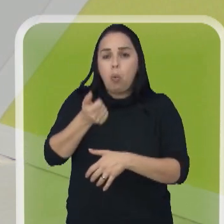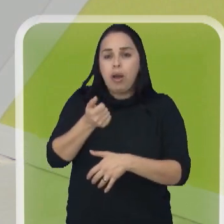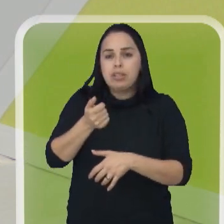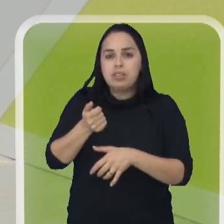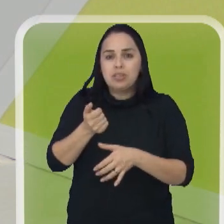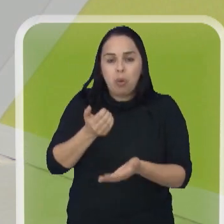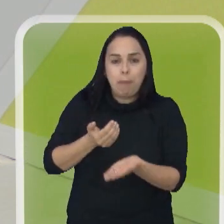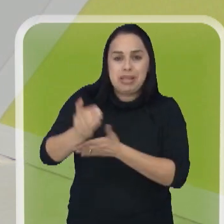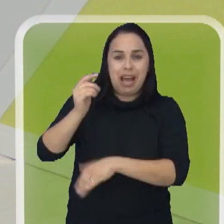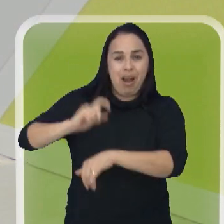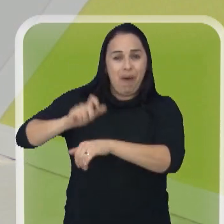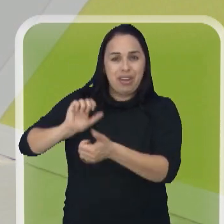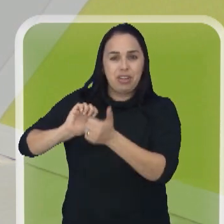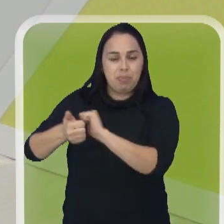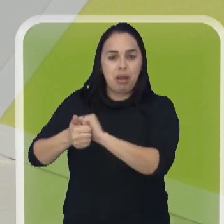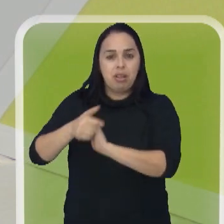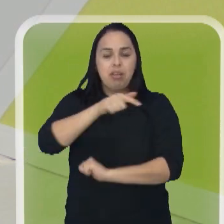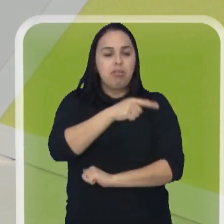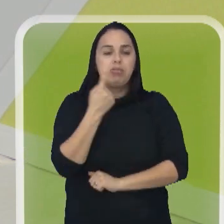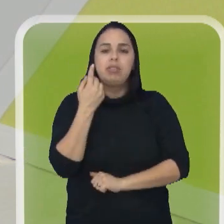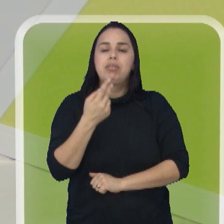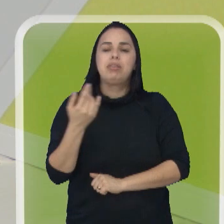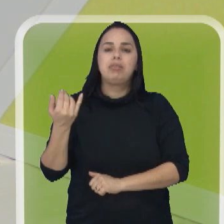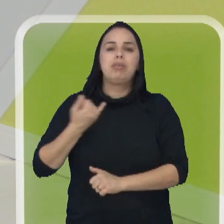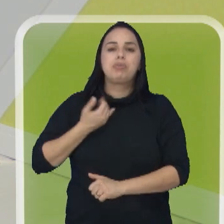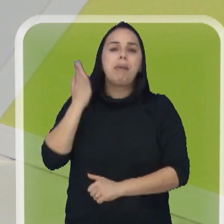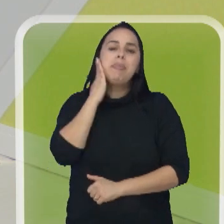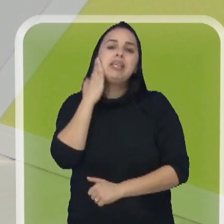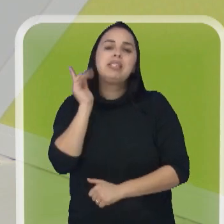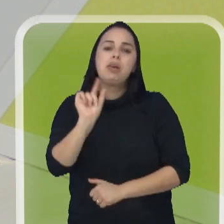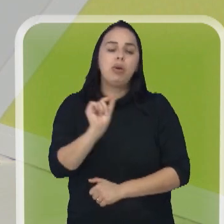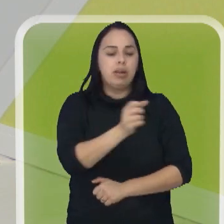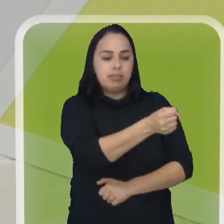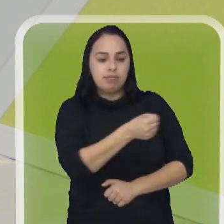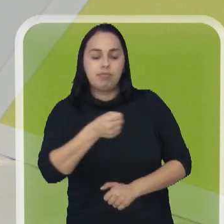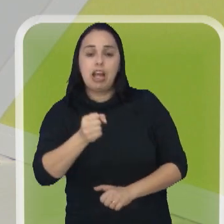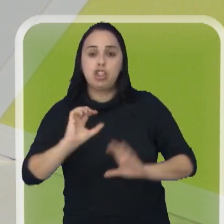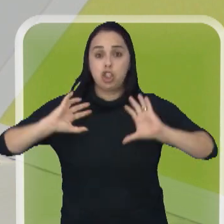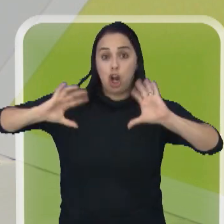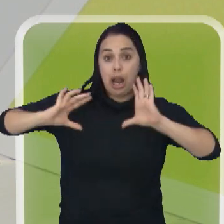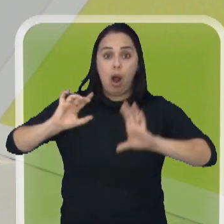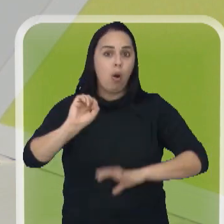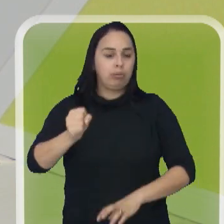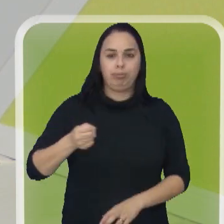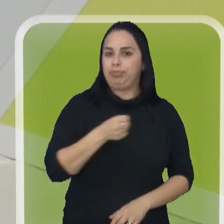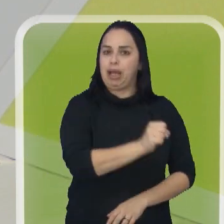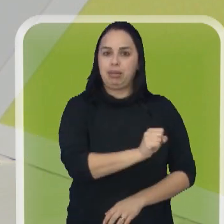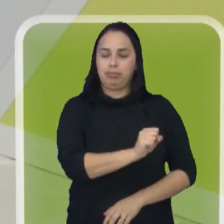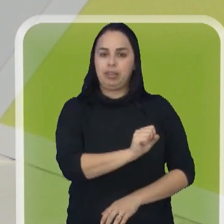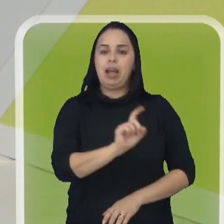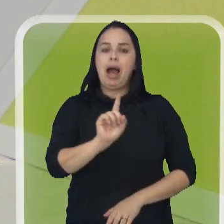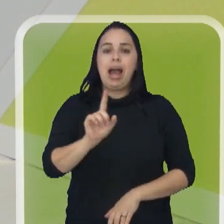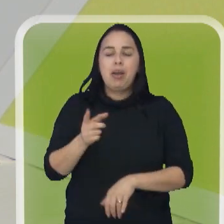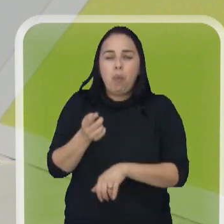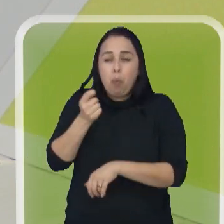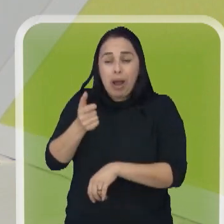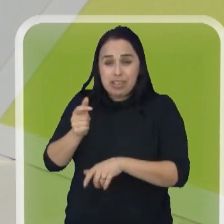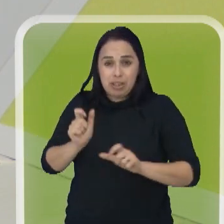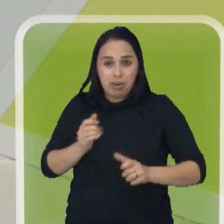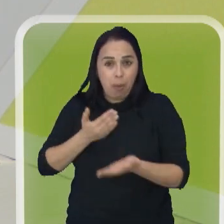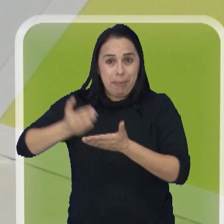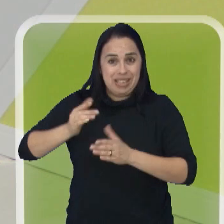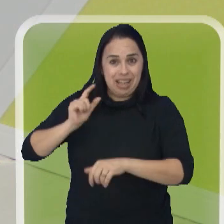programa, não havia definição se o Wallace jogaria ou não. Saiu a decisão minutos antes que ele não poderia jogar,